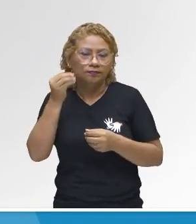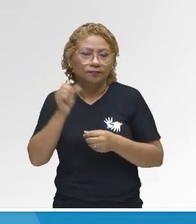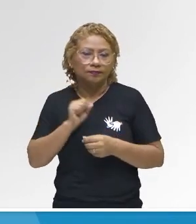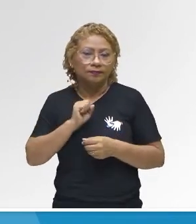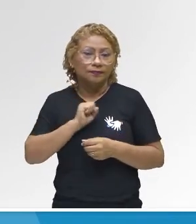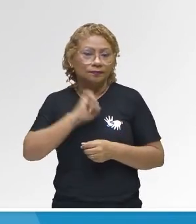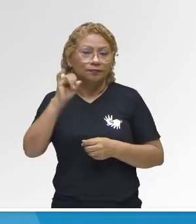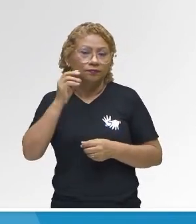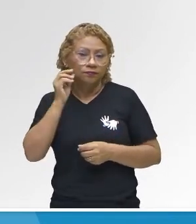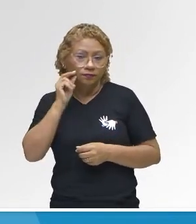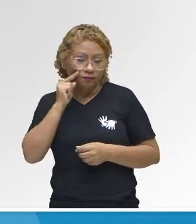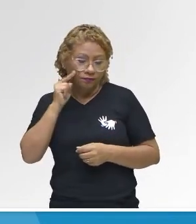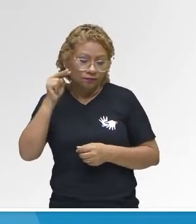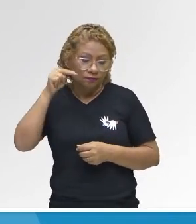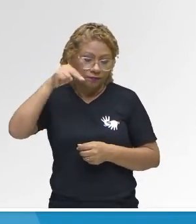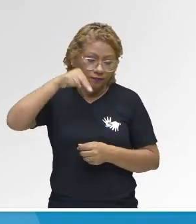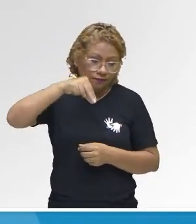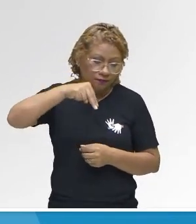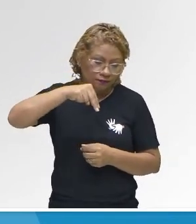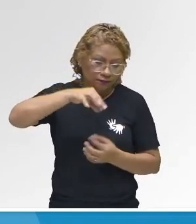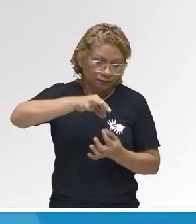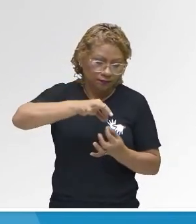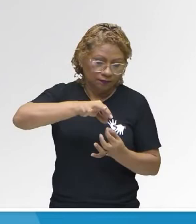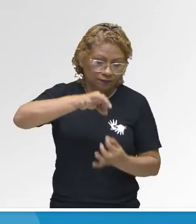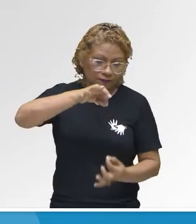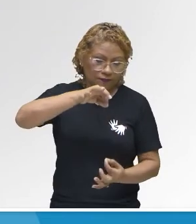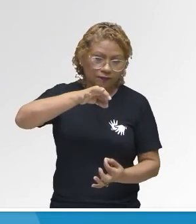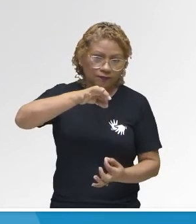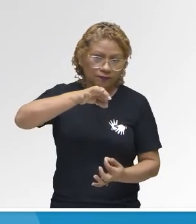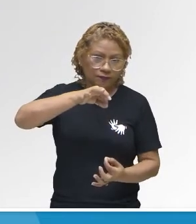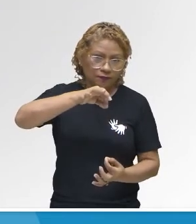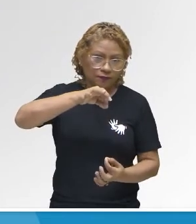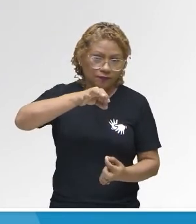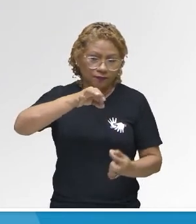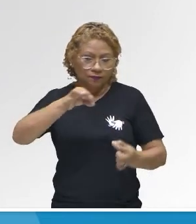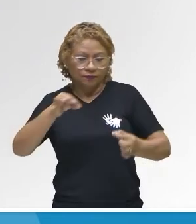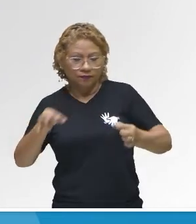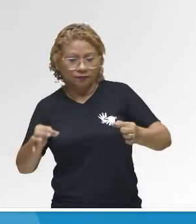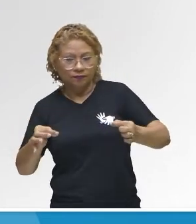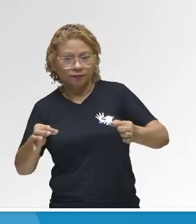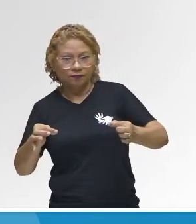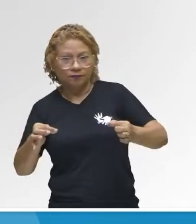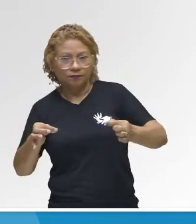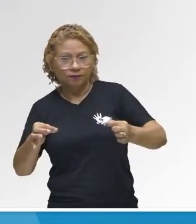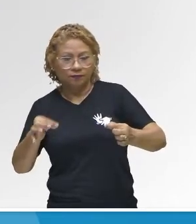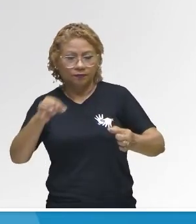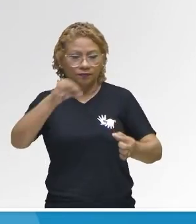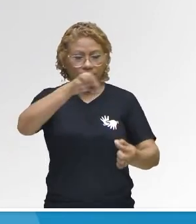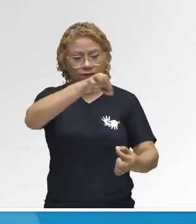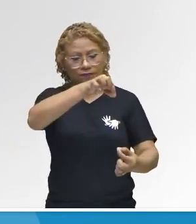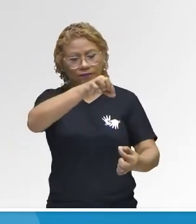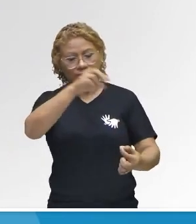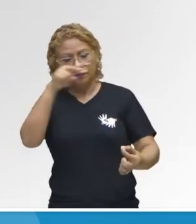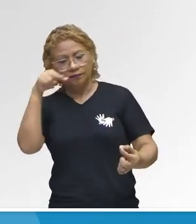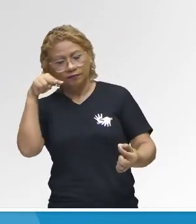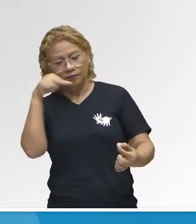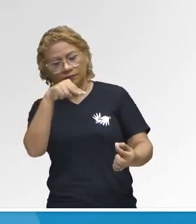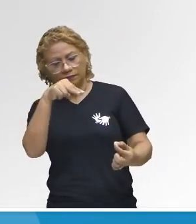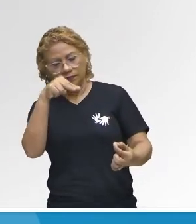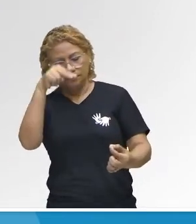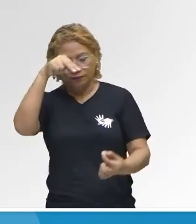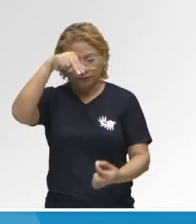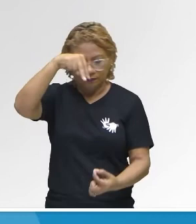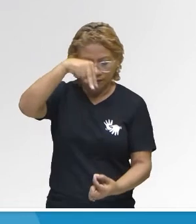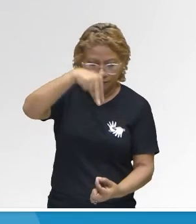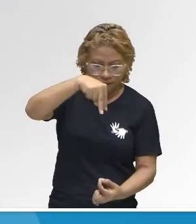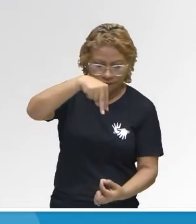é uma afirmação falsa, porque ele diz que a projeção ortogonal de uma reta, né, sobre um plano